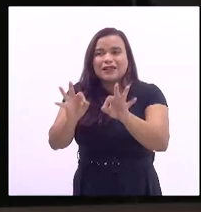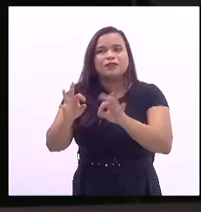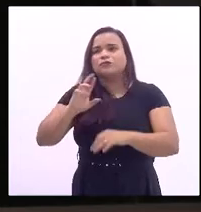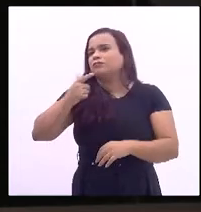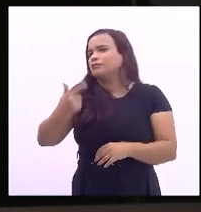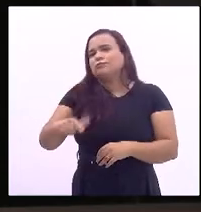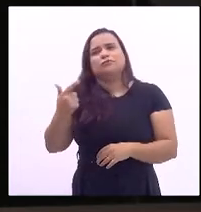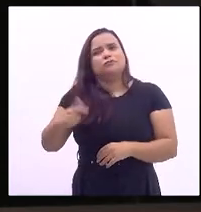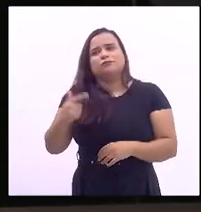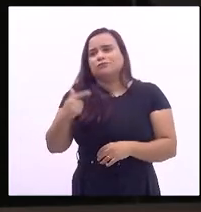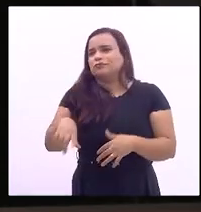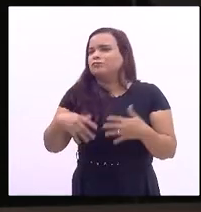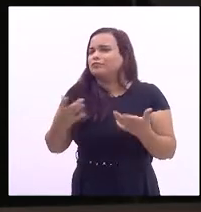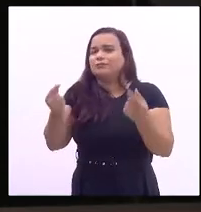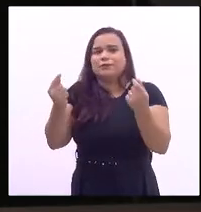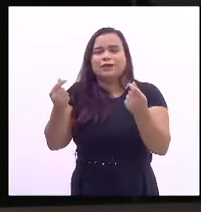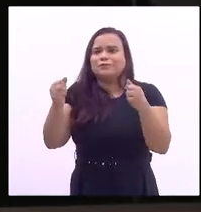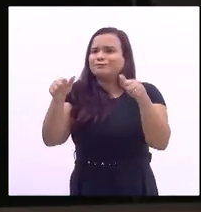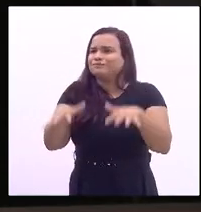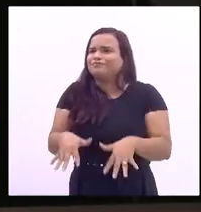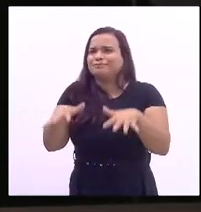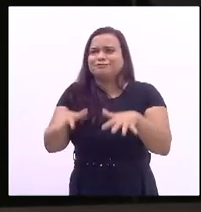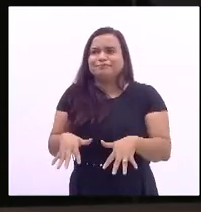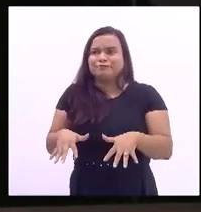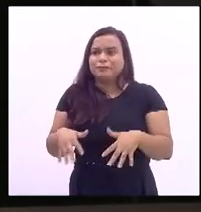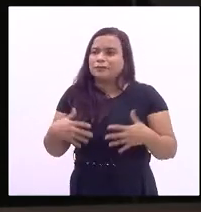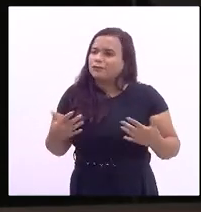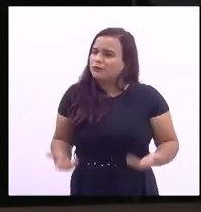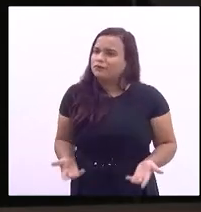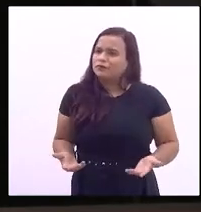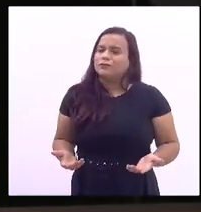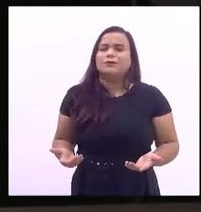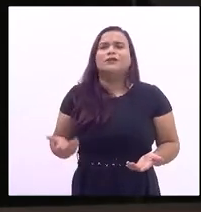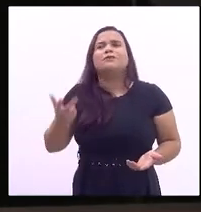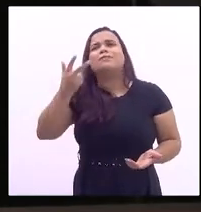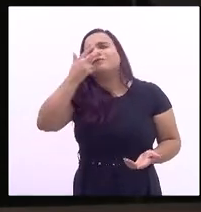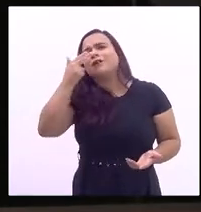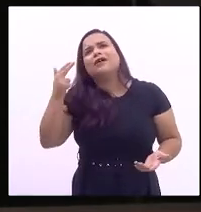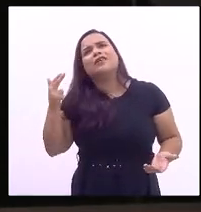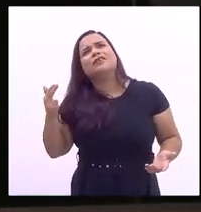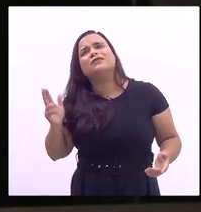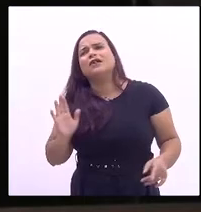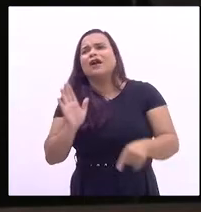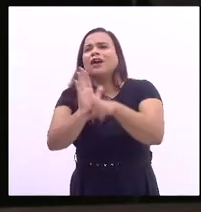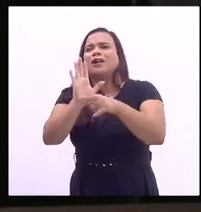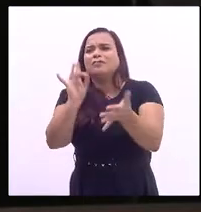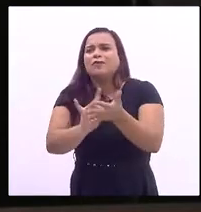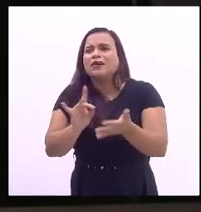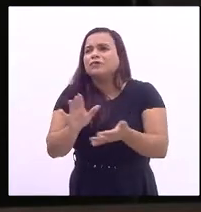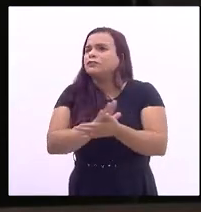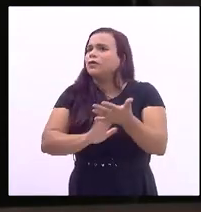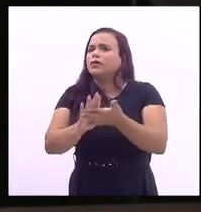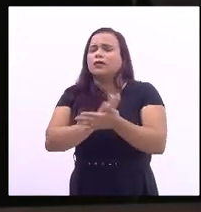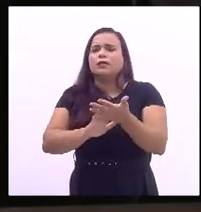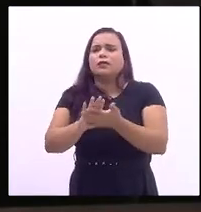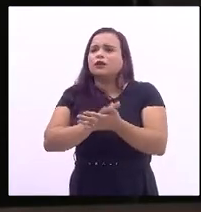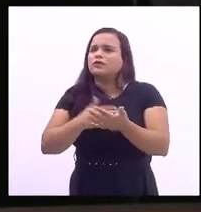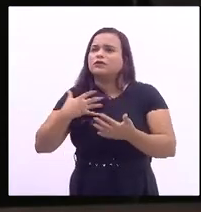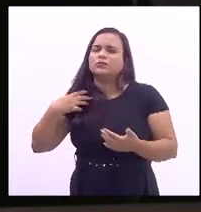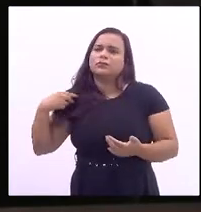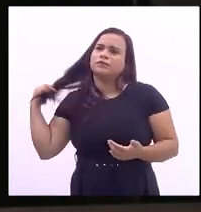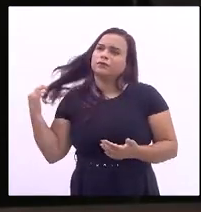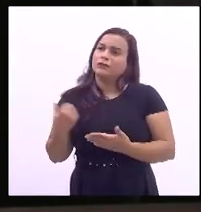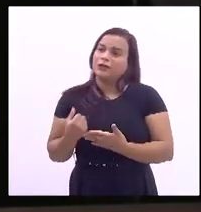preços irrisórios em que nada contribuiu para é a relevar